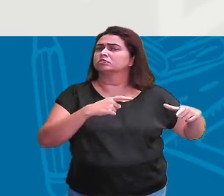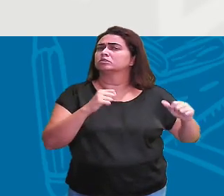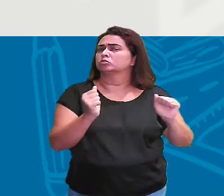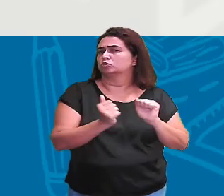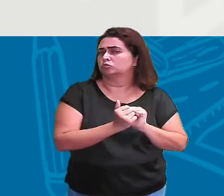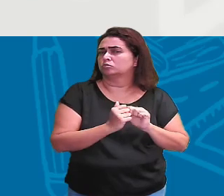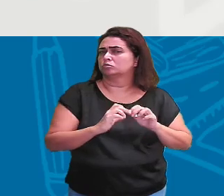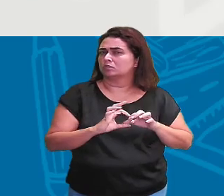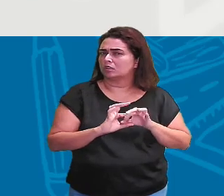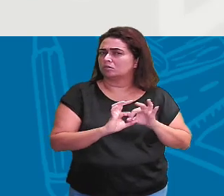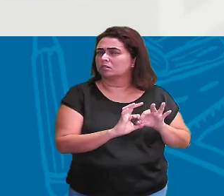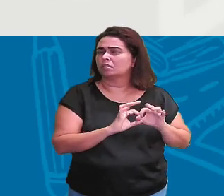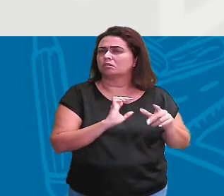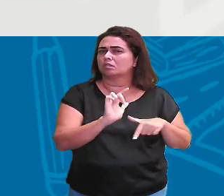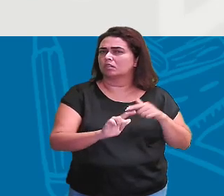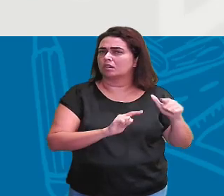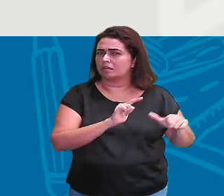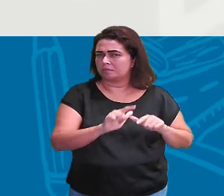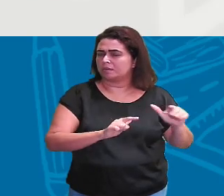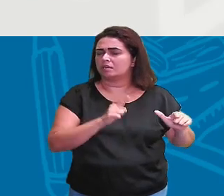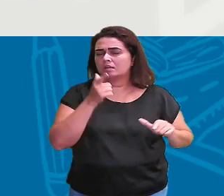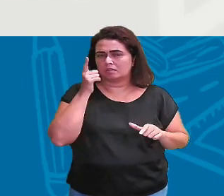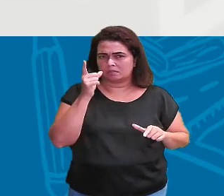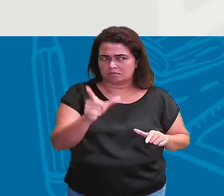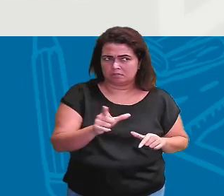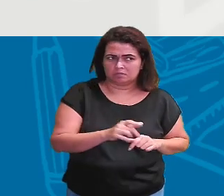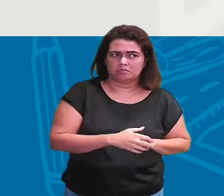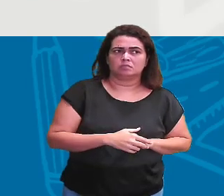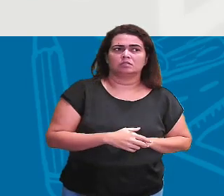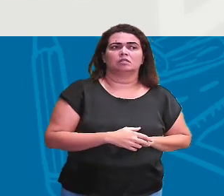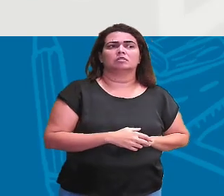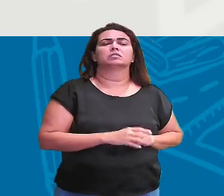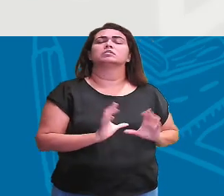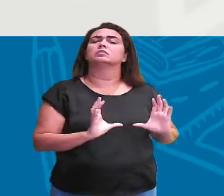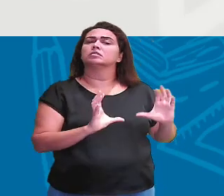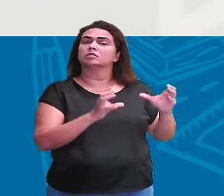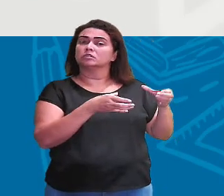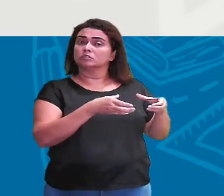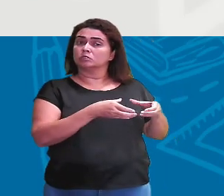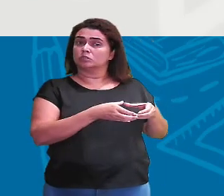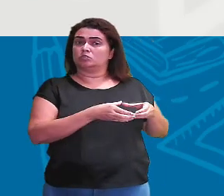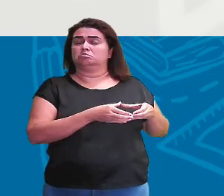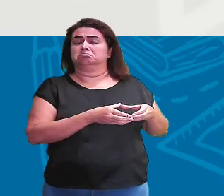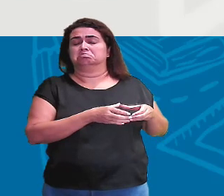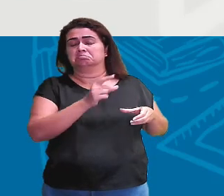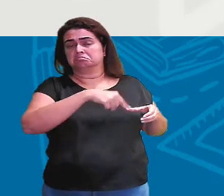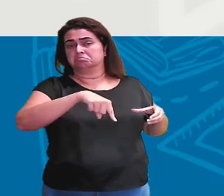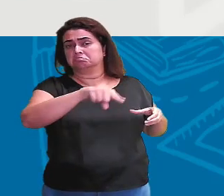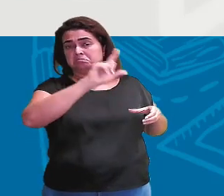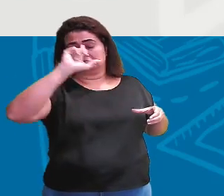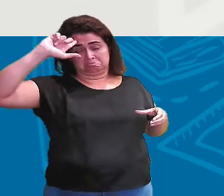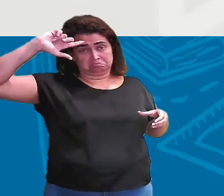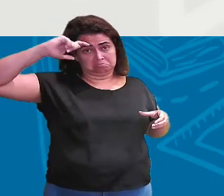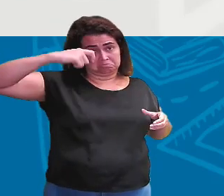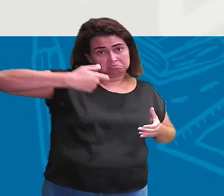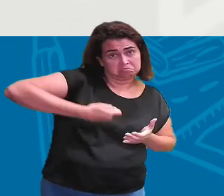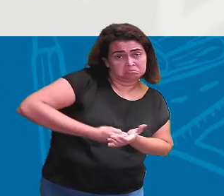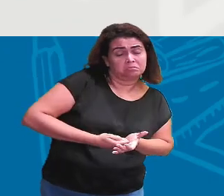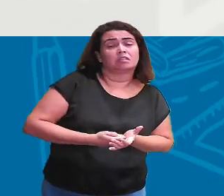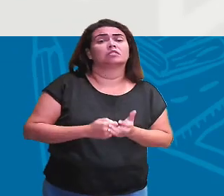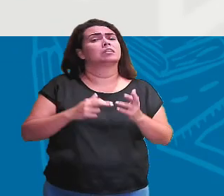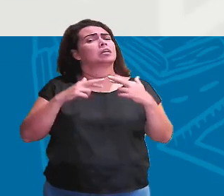juntas, aí eles decidiram, né, que iam realizar esses encontros, né,